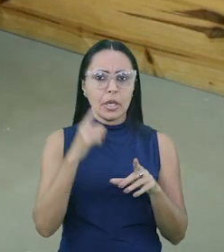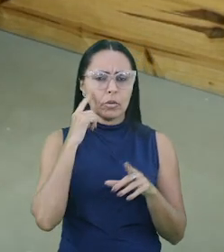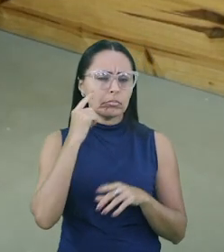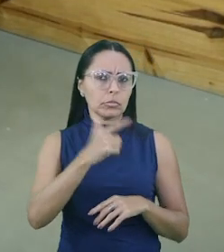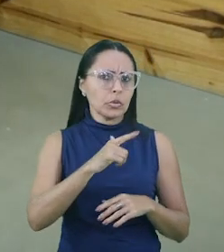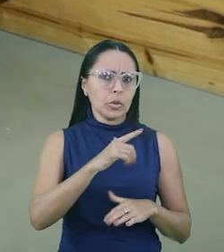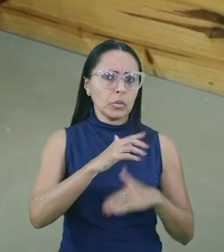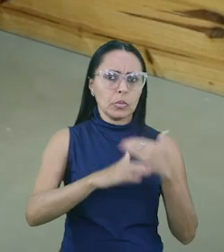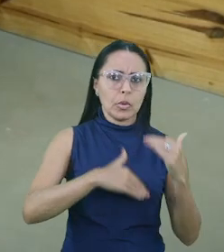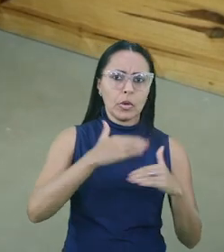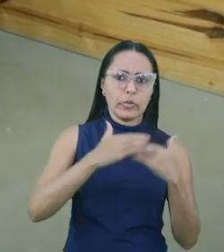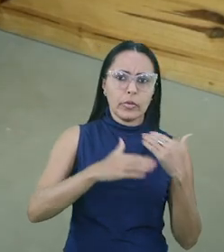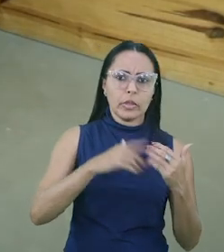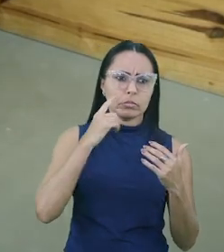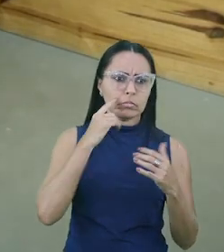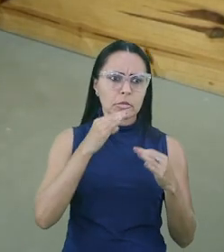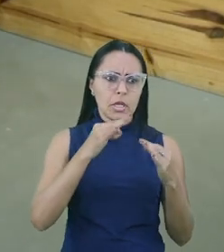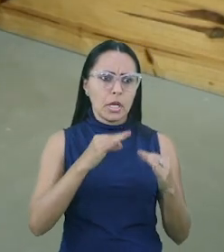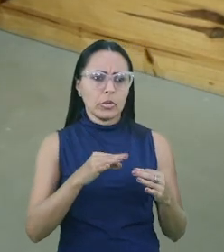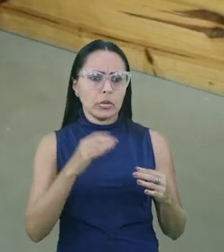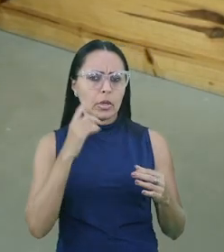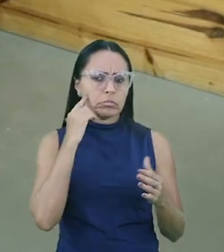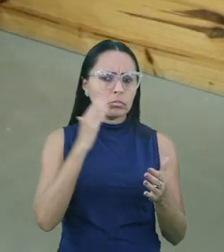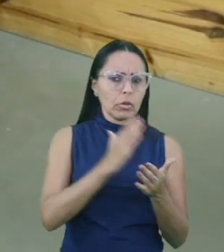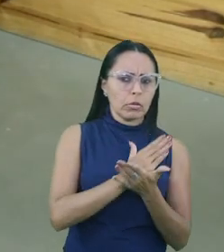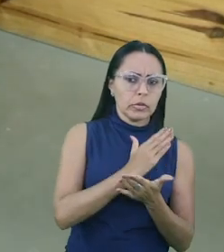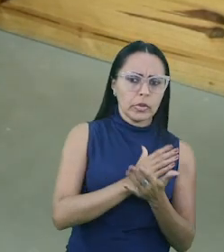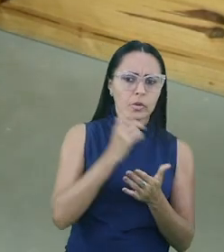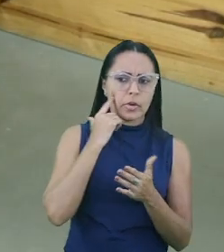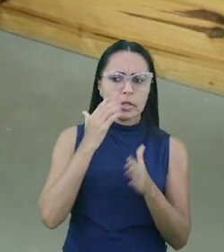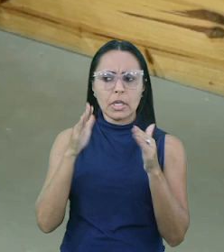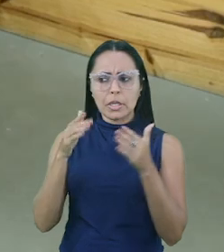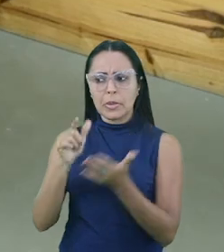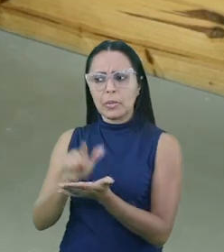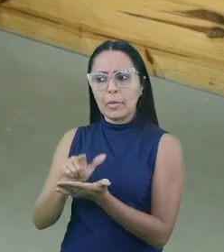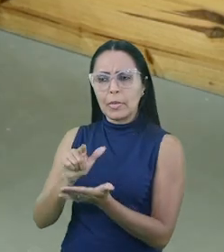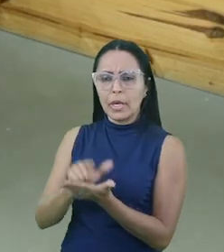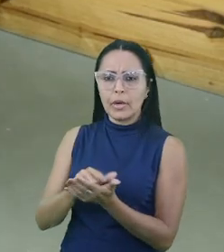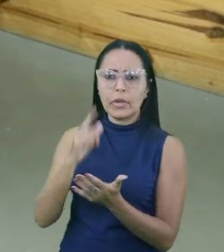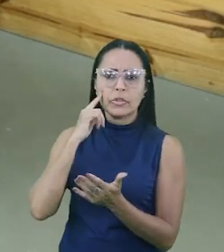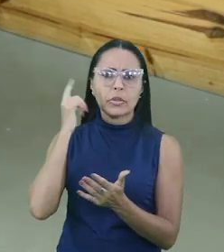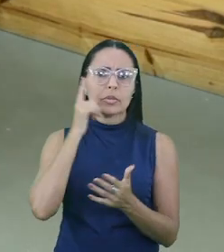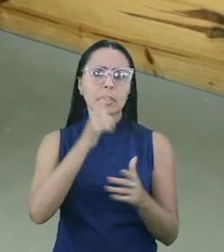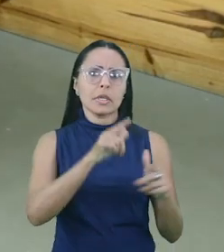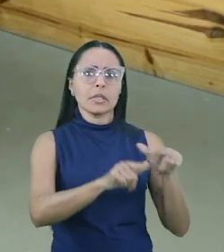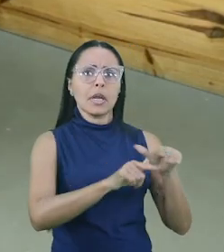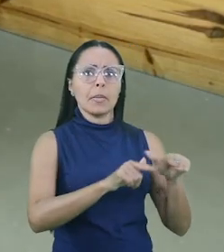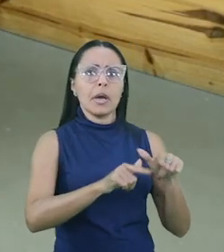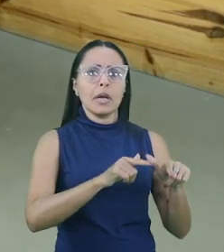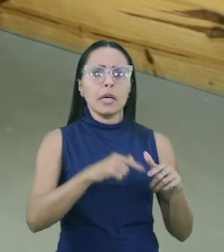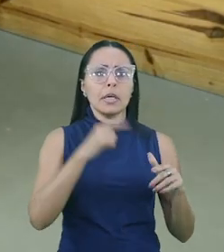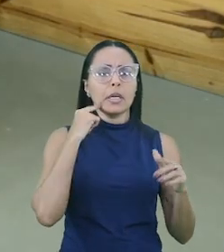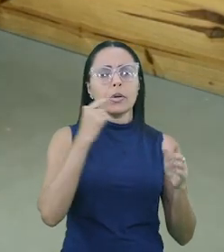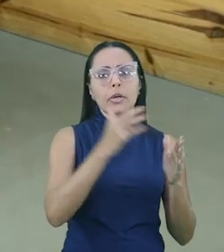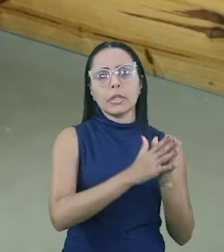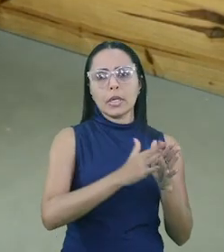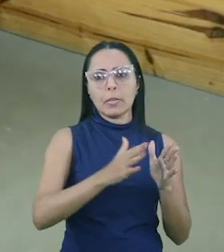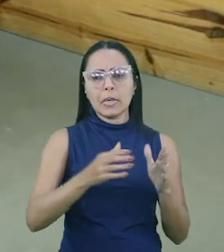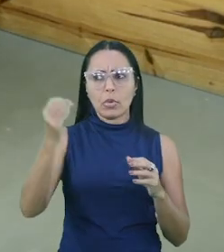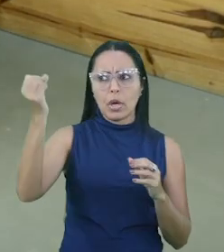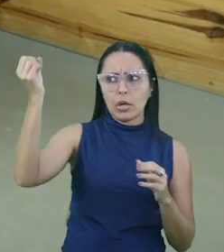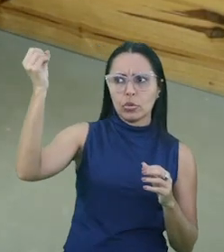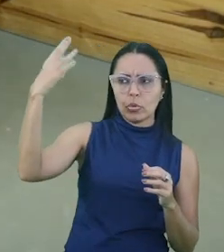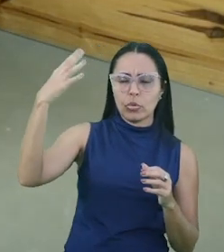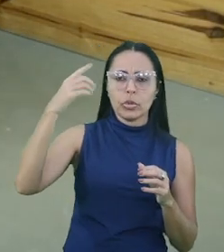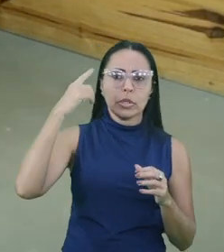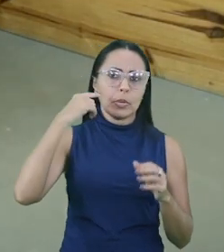processo criativo muito definido. Por vezes eu faço isso diretamente no papel e a gente consegue trabalhar com essa camada com a mesa de luz, né? A gente coloca a